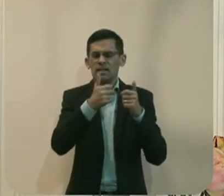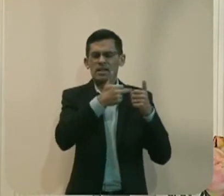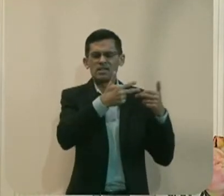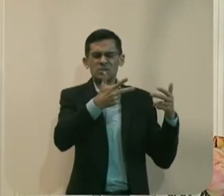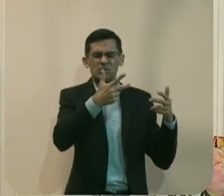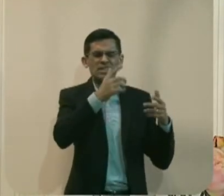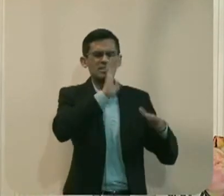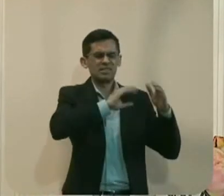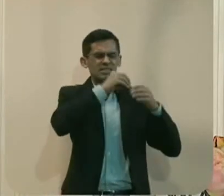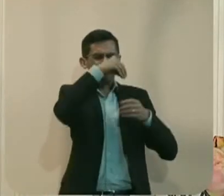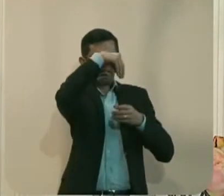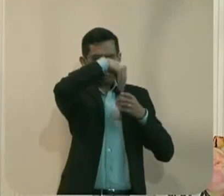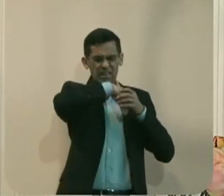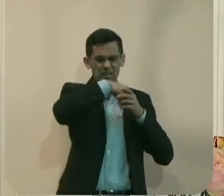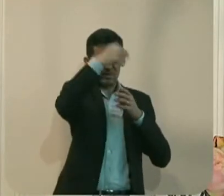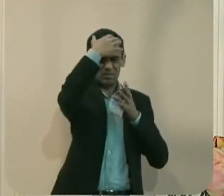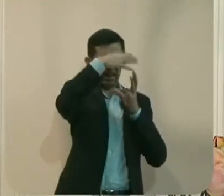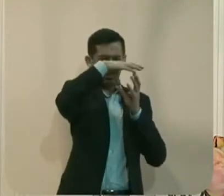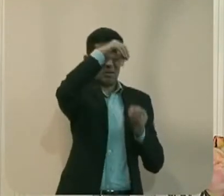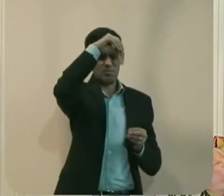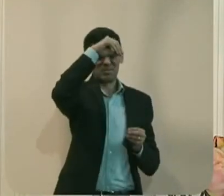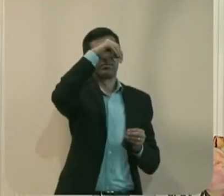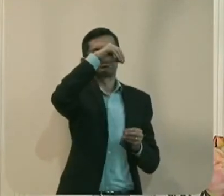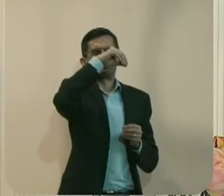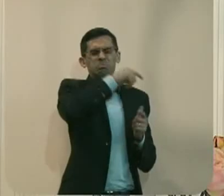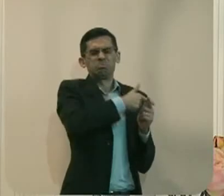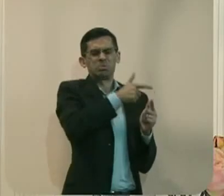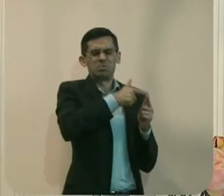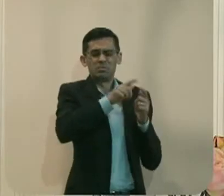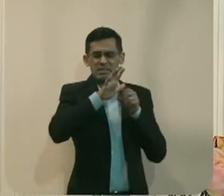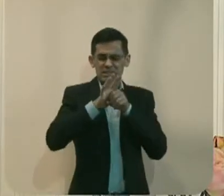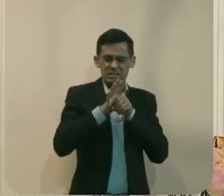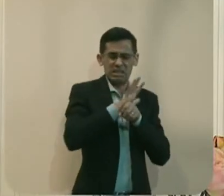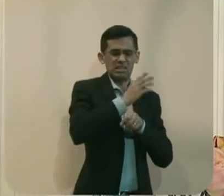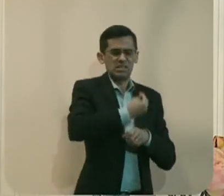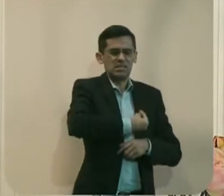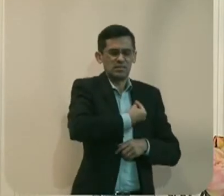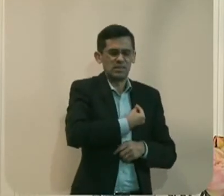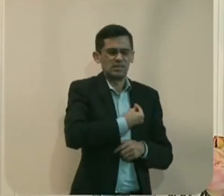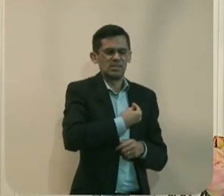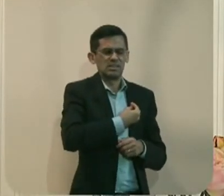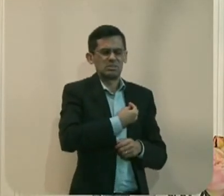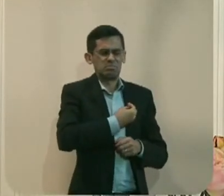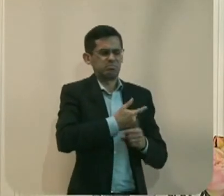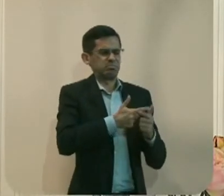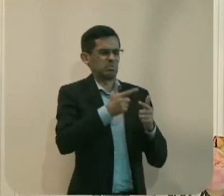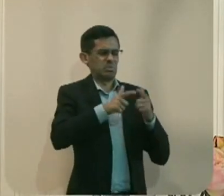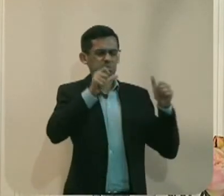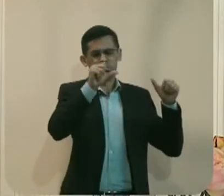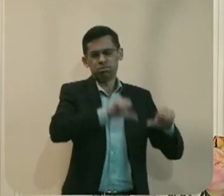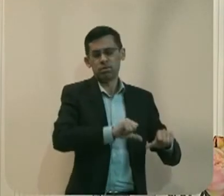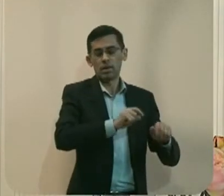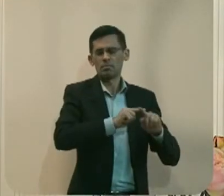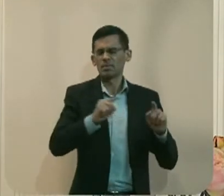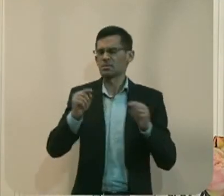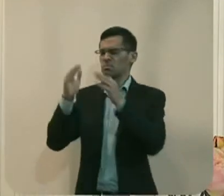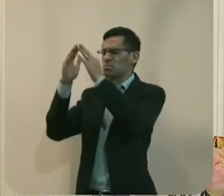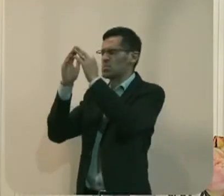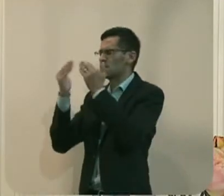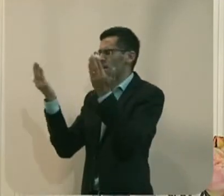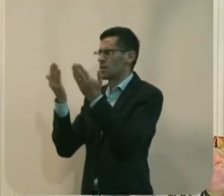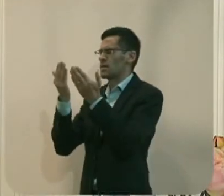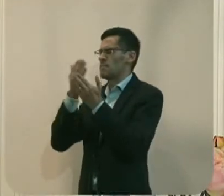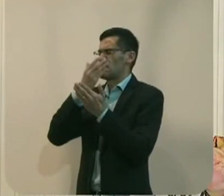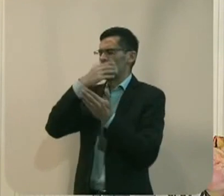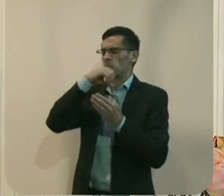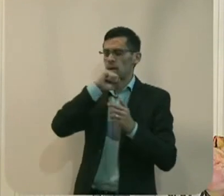lá do fundo da alma como um vulcão e consomem a vida dessas pessoas. E eu quero te pedir, Pai, agora elas